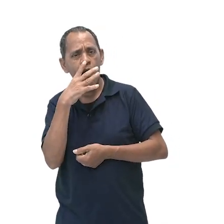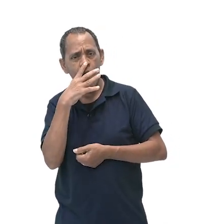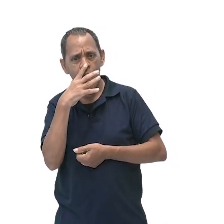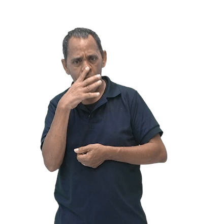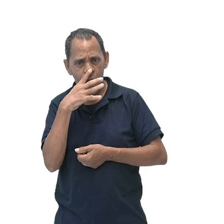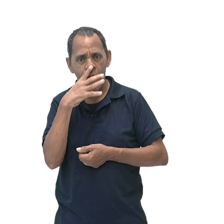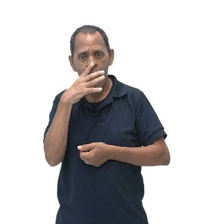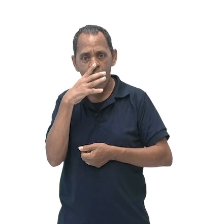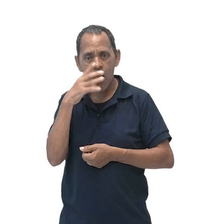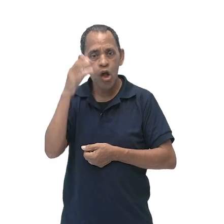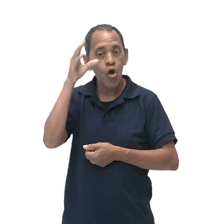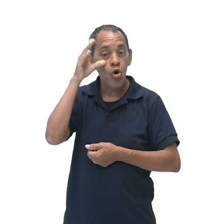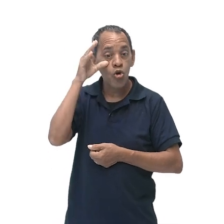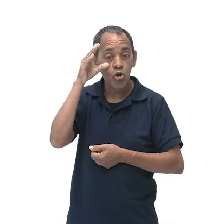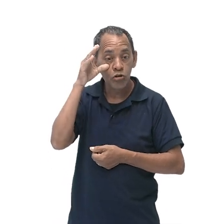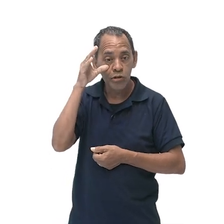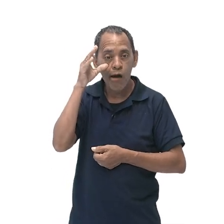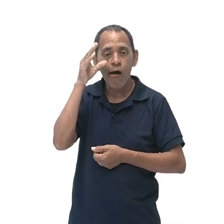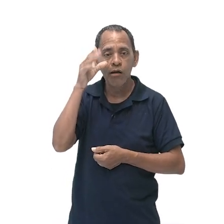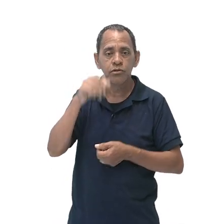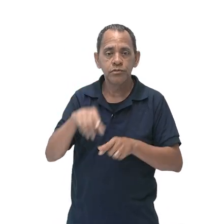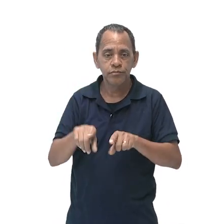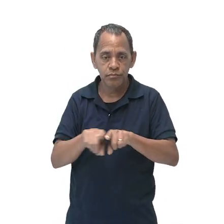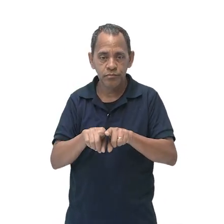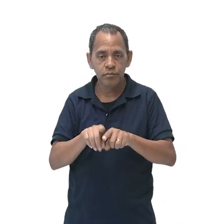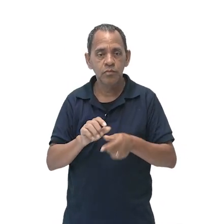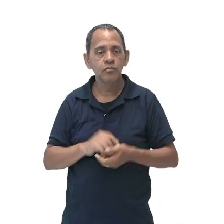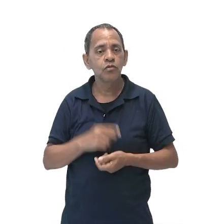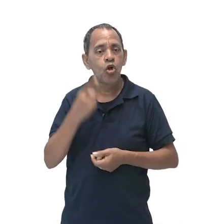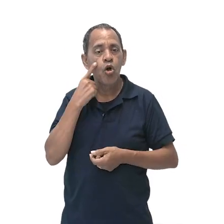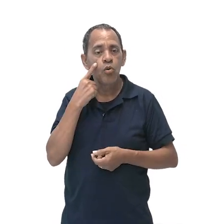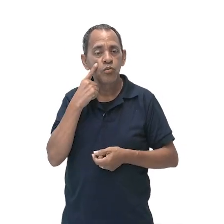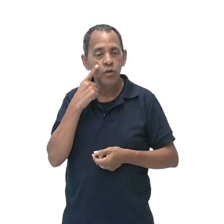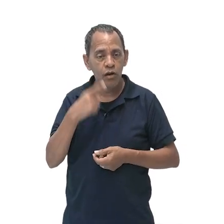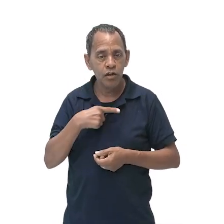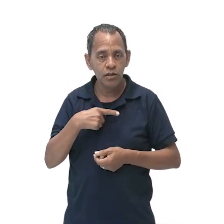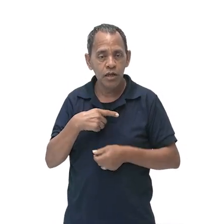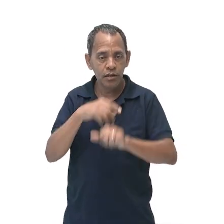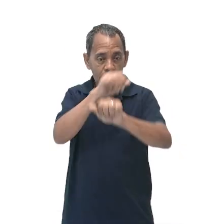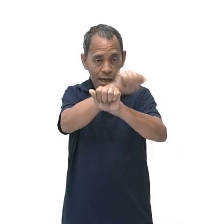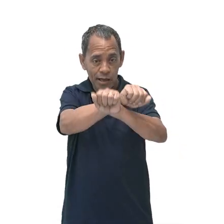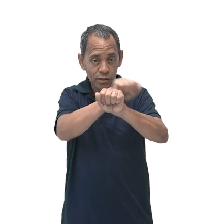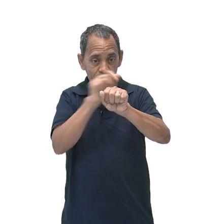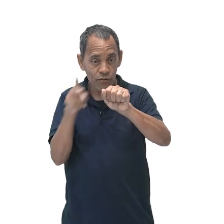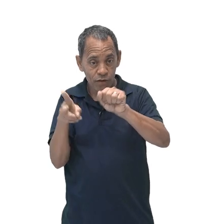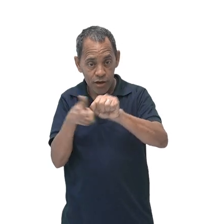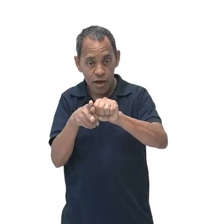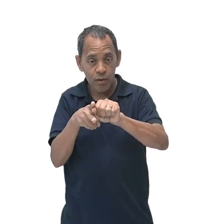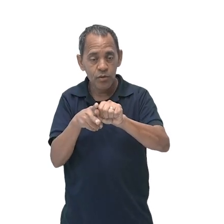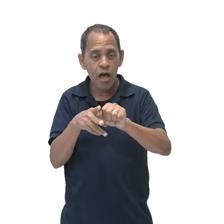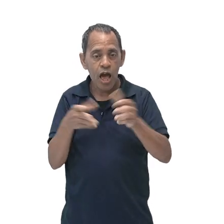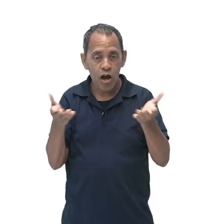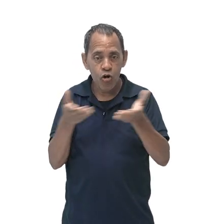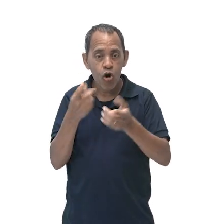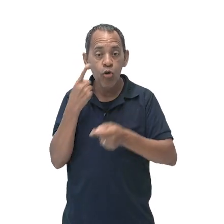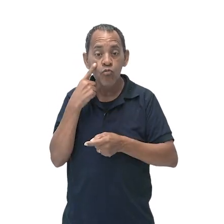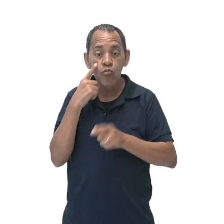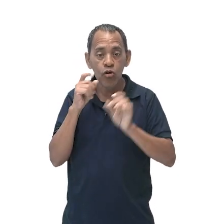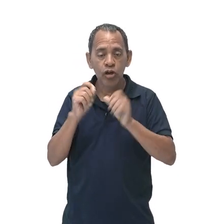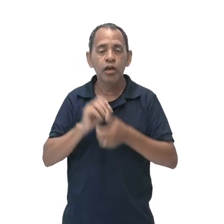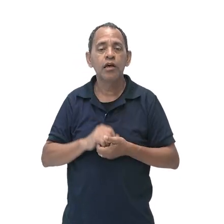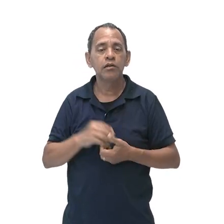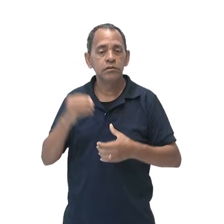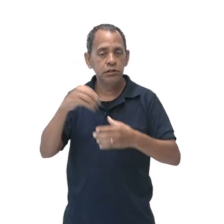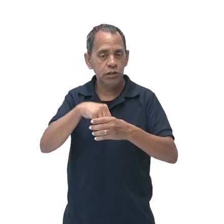curiosidade. Observem que agora nós já vimos os advérbios, certo? Agora nós vamos observar a